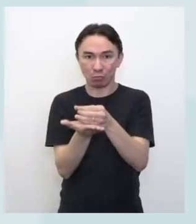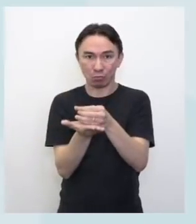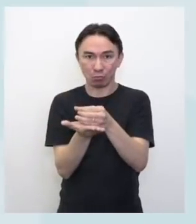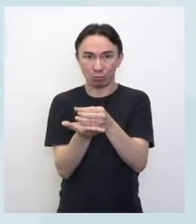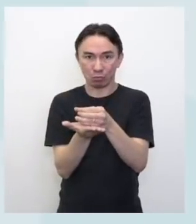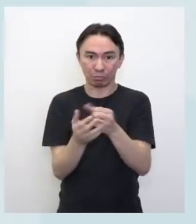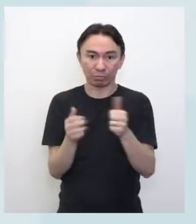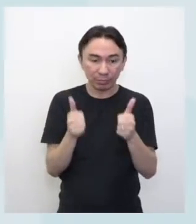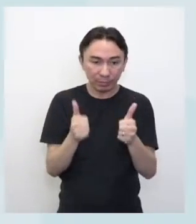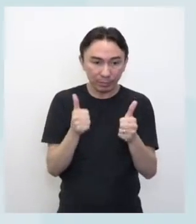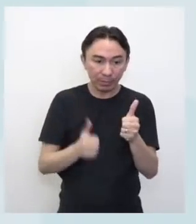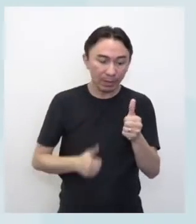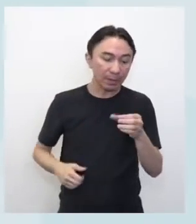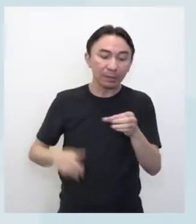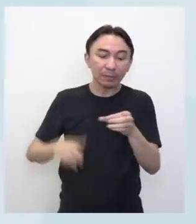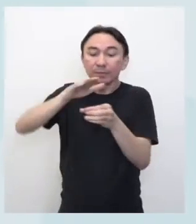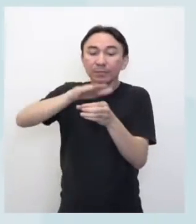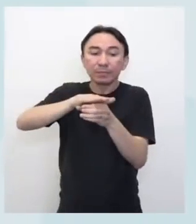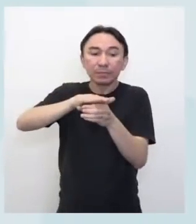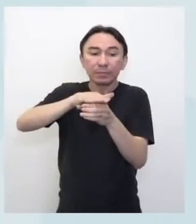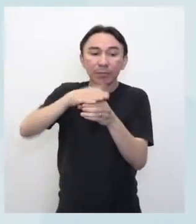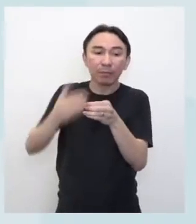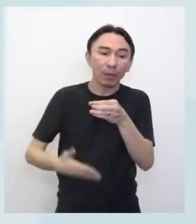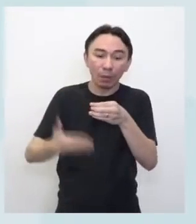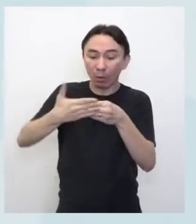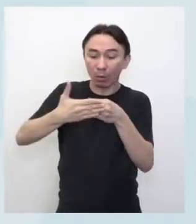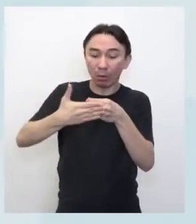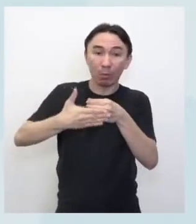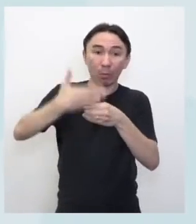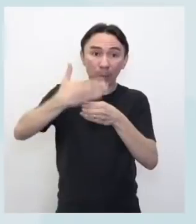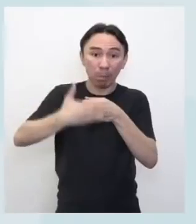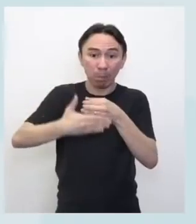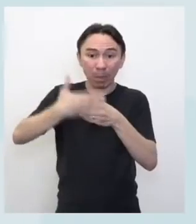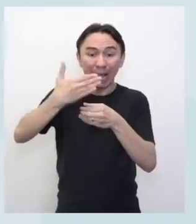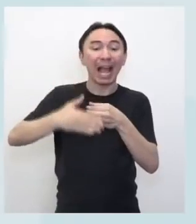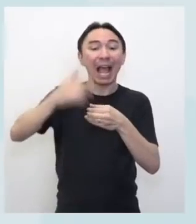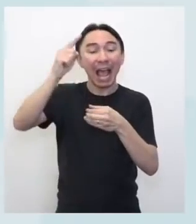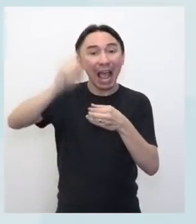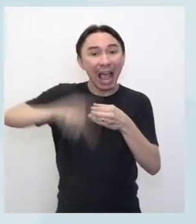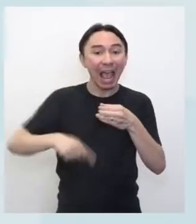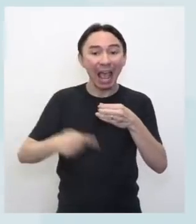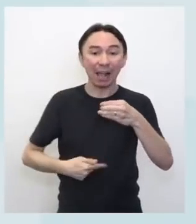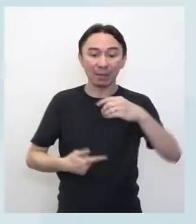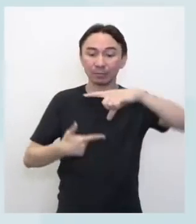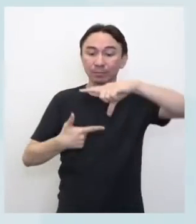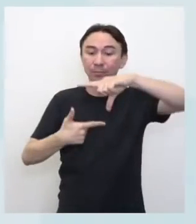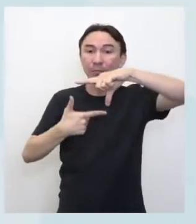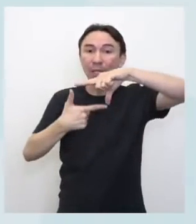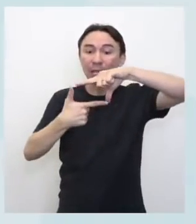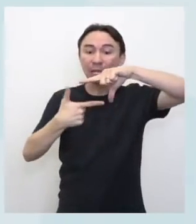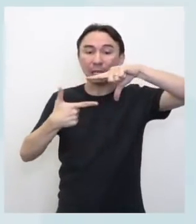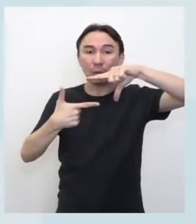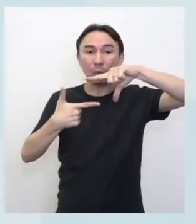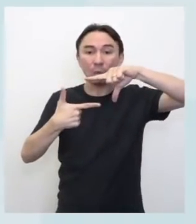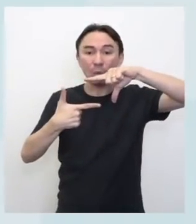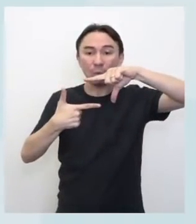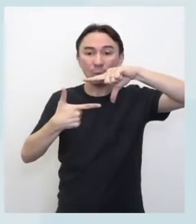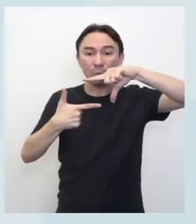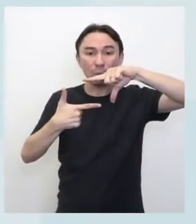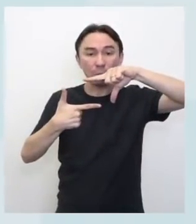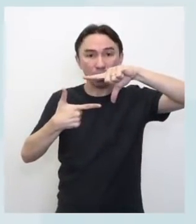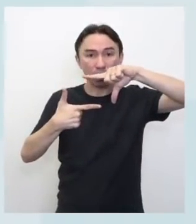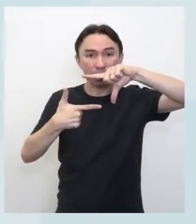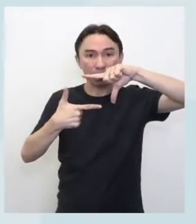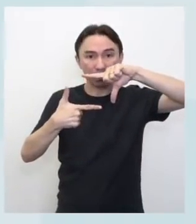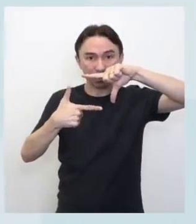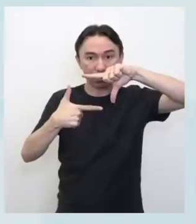face lateral é um retângulo. Observe na planificação que esta parte é a face